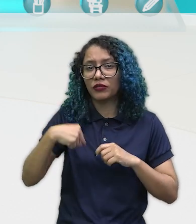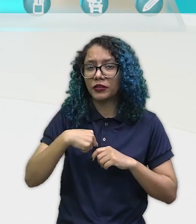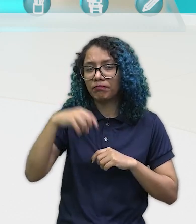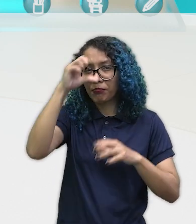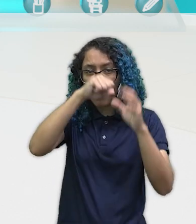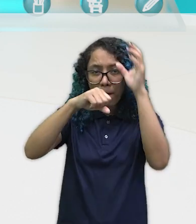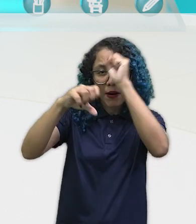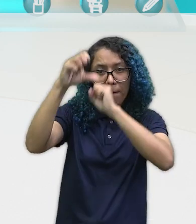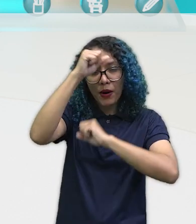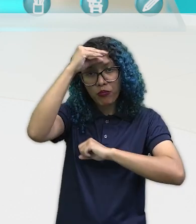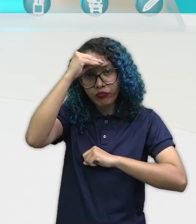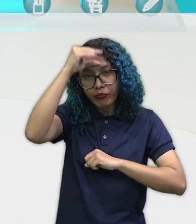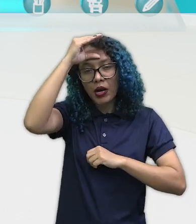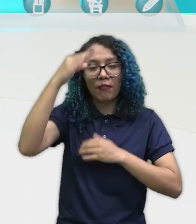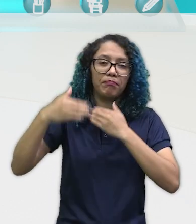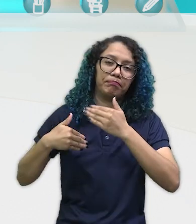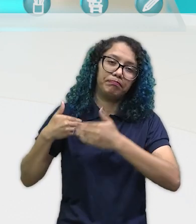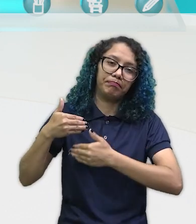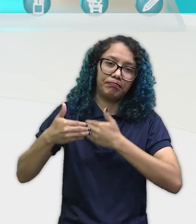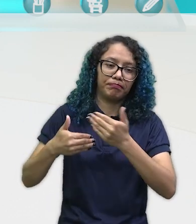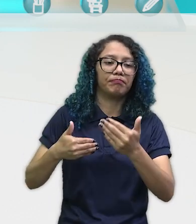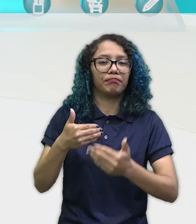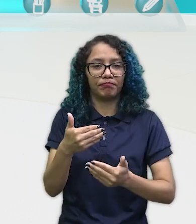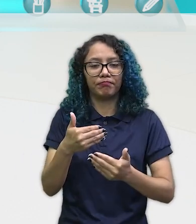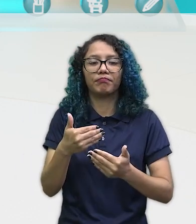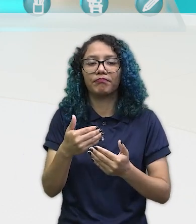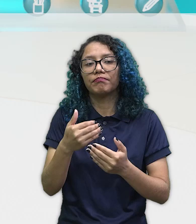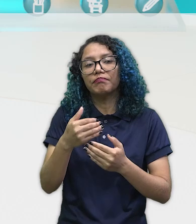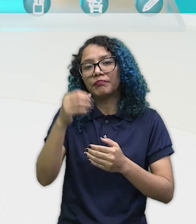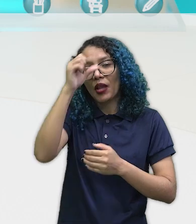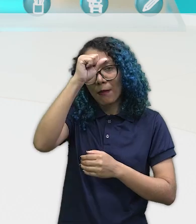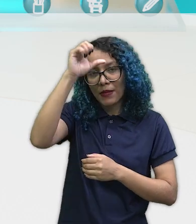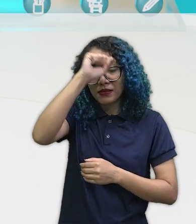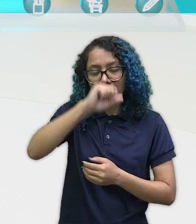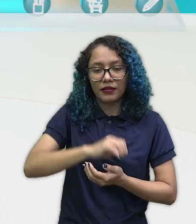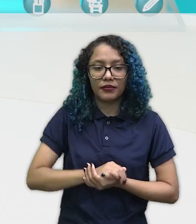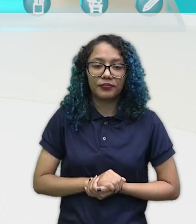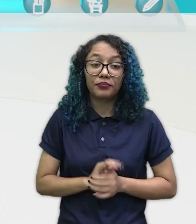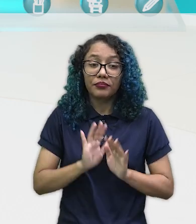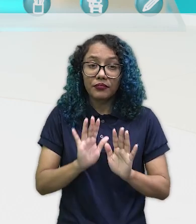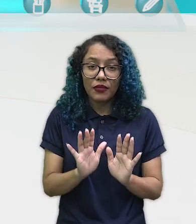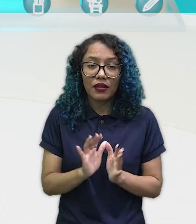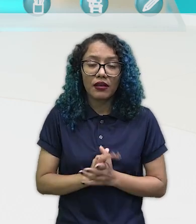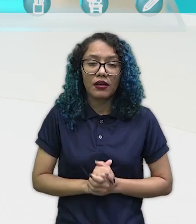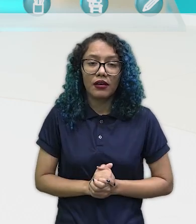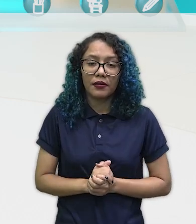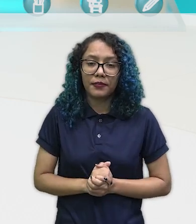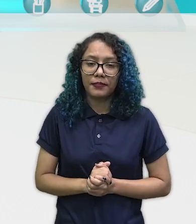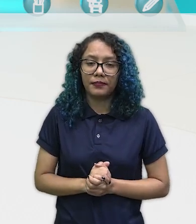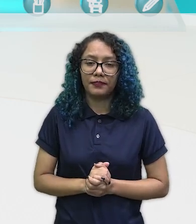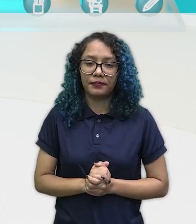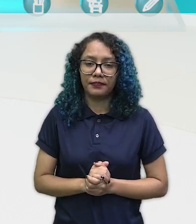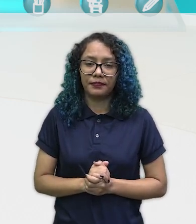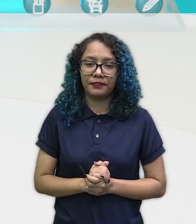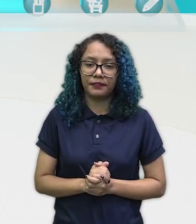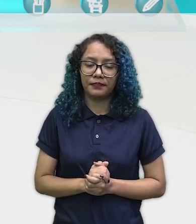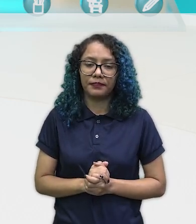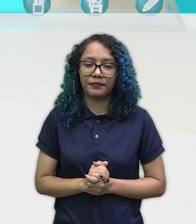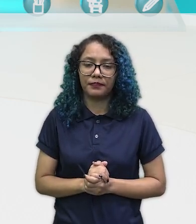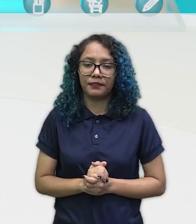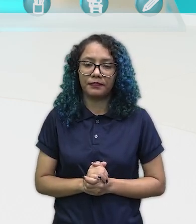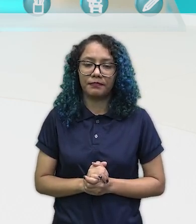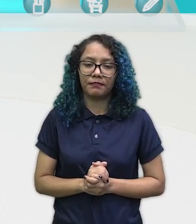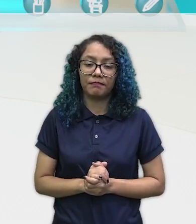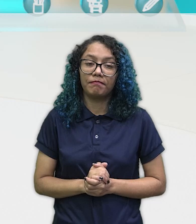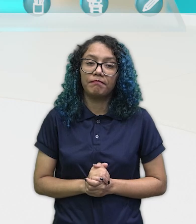aprendermos ao longo do nosso processo de educação. Mas para a gente trabalhar um pouco mais outro aspecto,